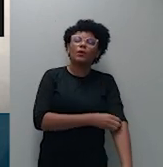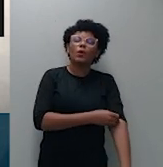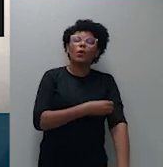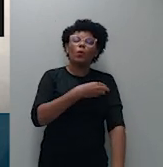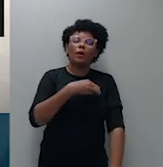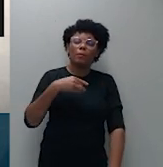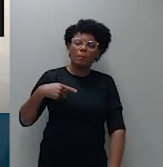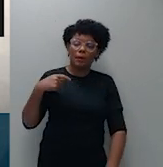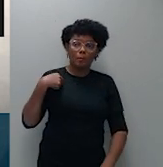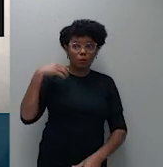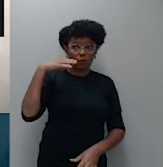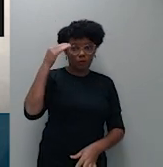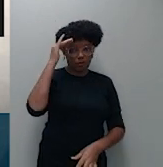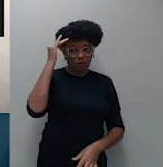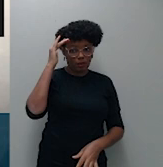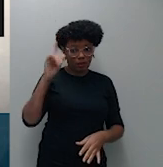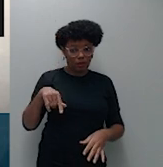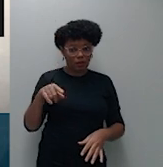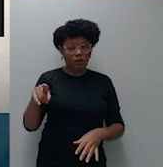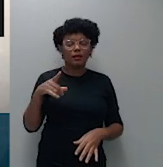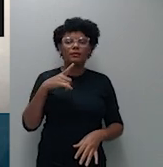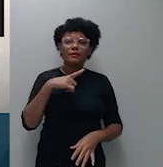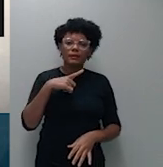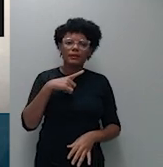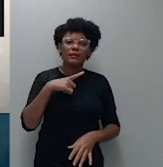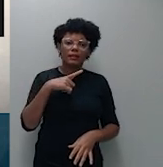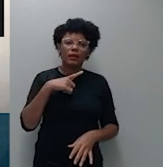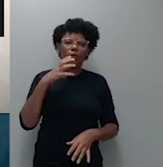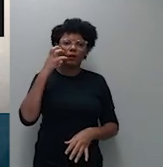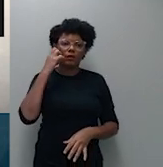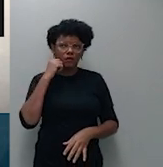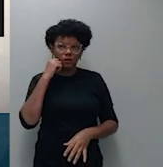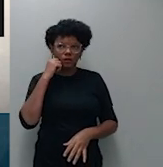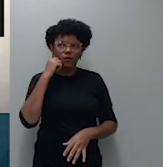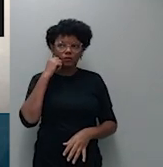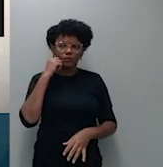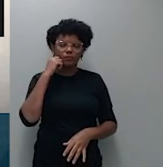código Ministério Público por entender configurar desistência